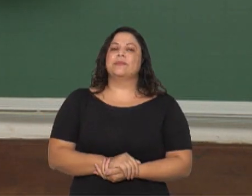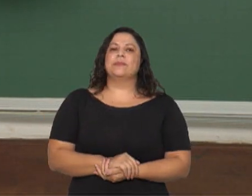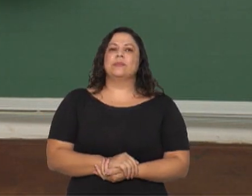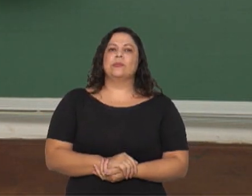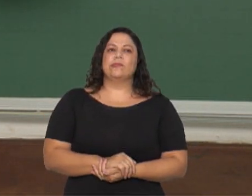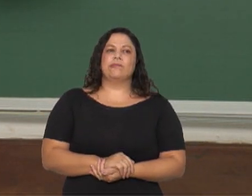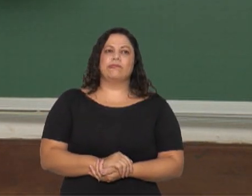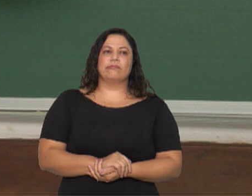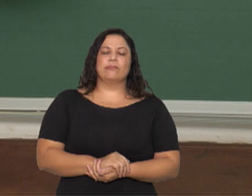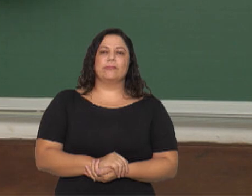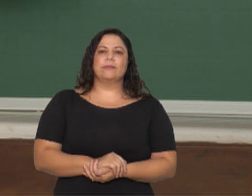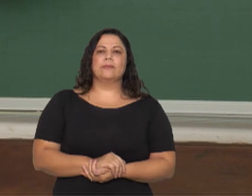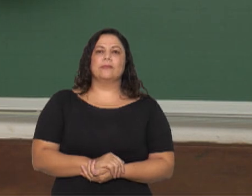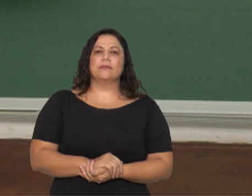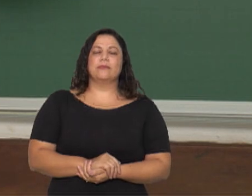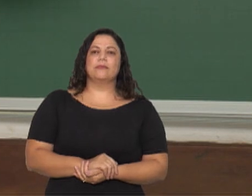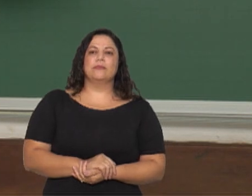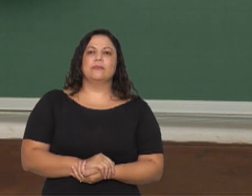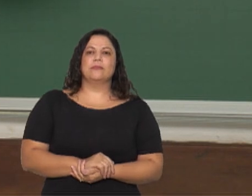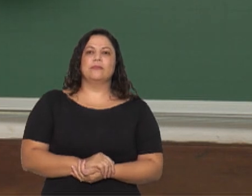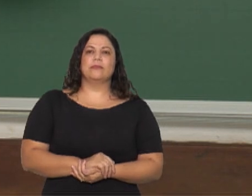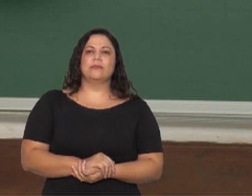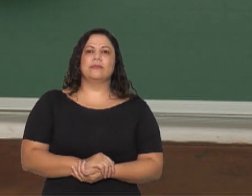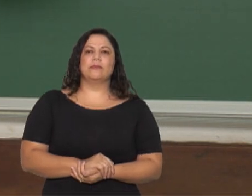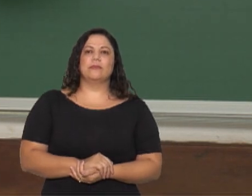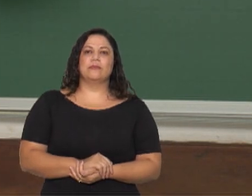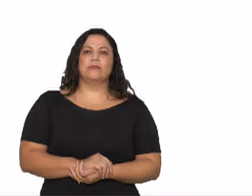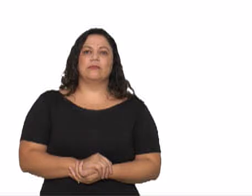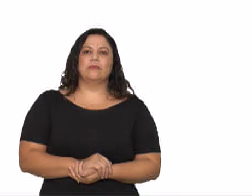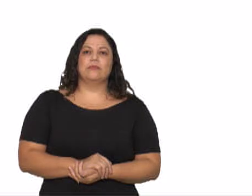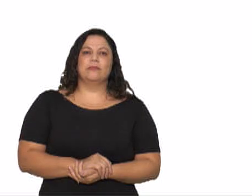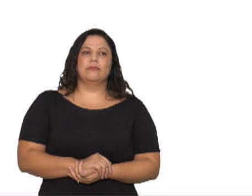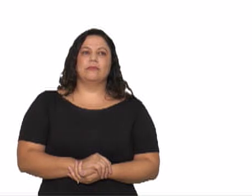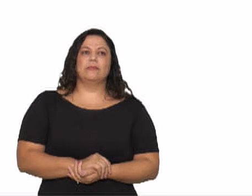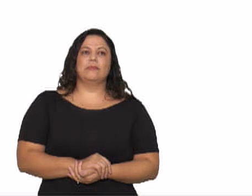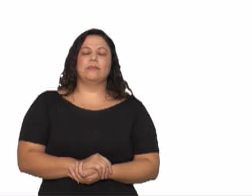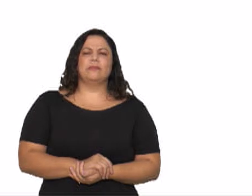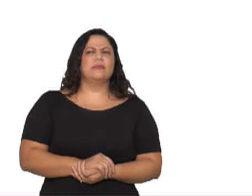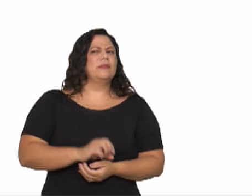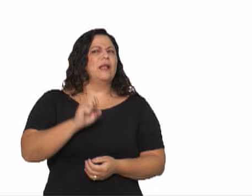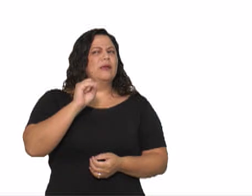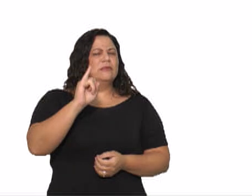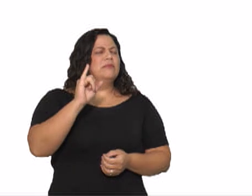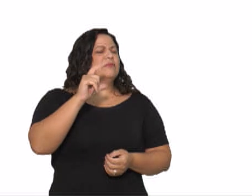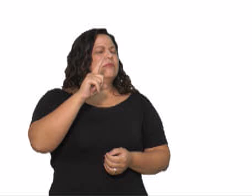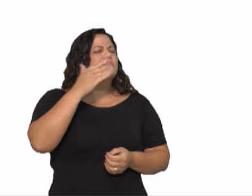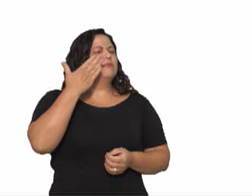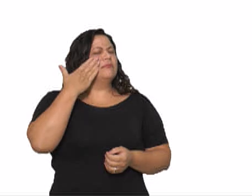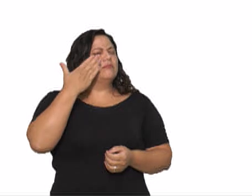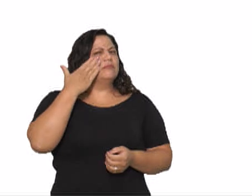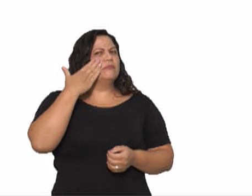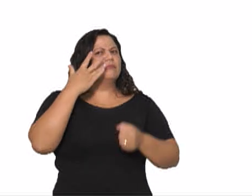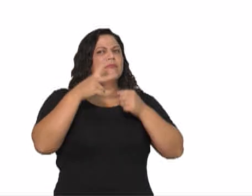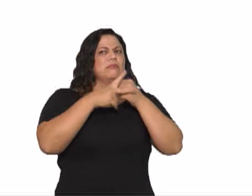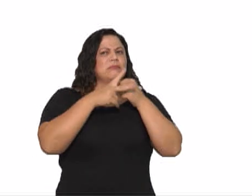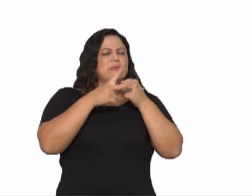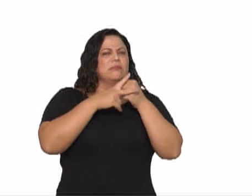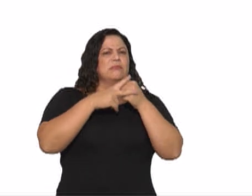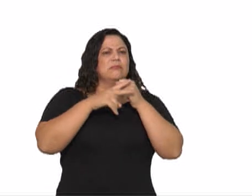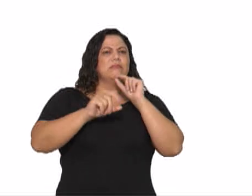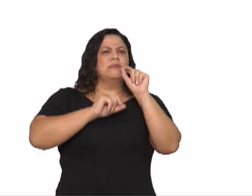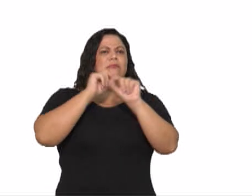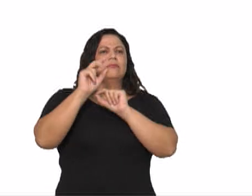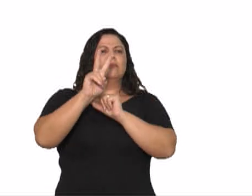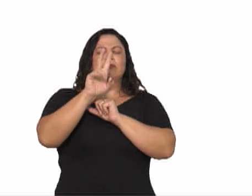vosotros tendríais, ellos tendrían. E se eu sei trabalhar com o verbo tener, eu sei trabalhar com o verbo venir. Olha como